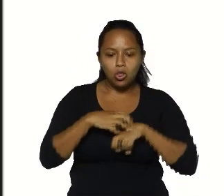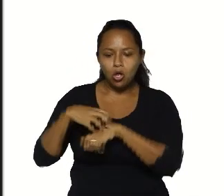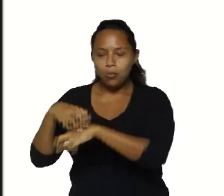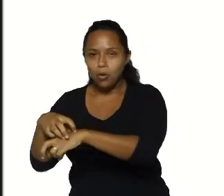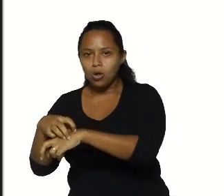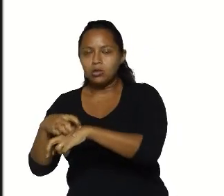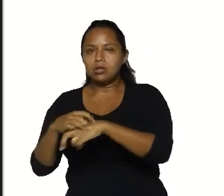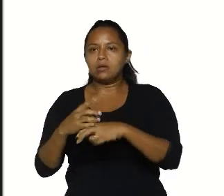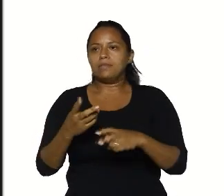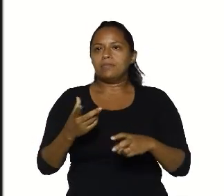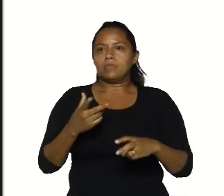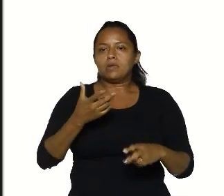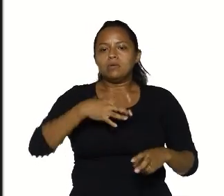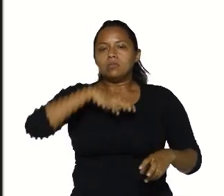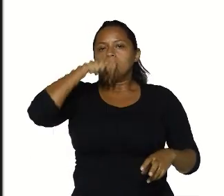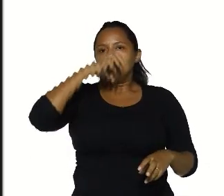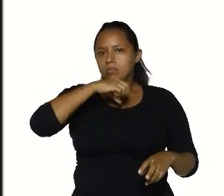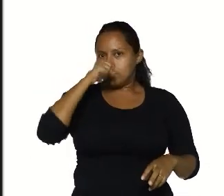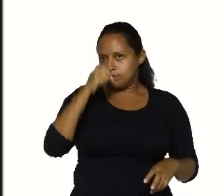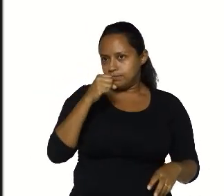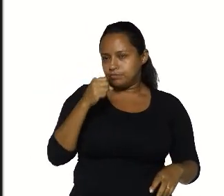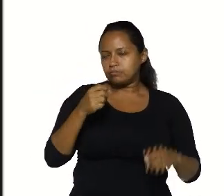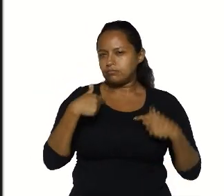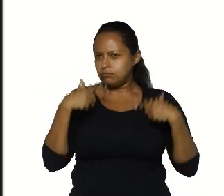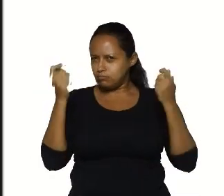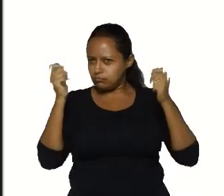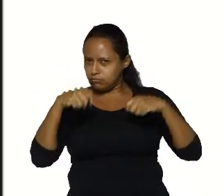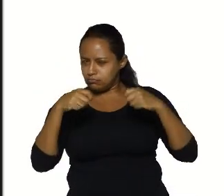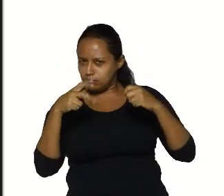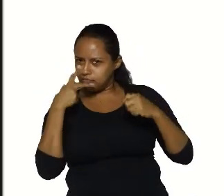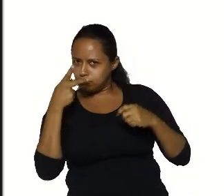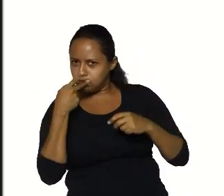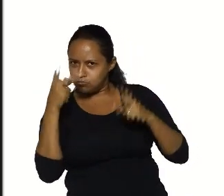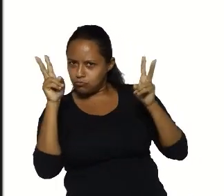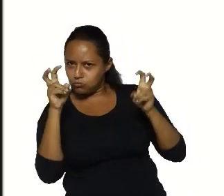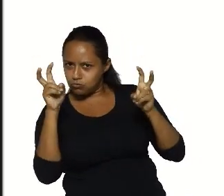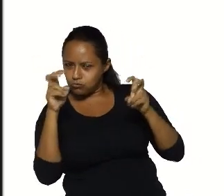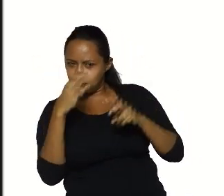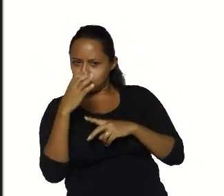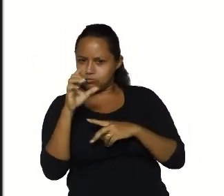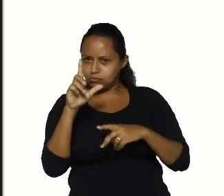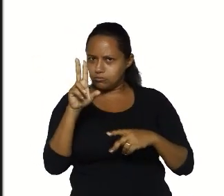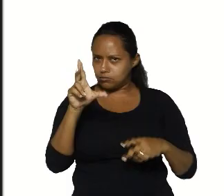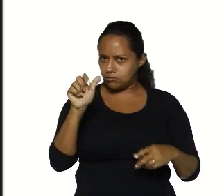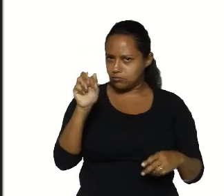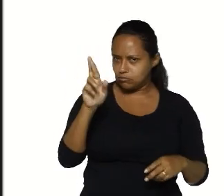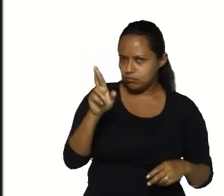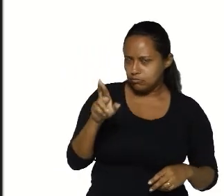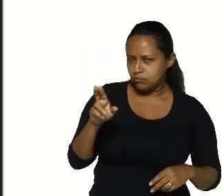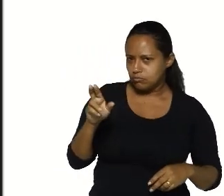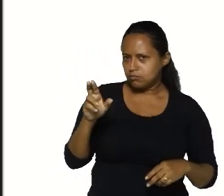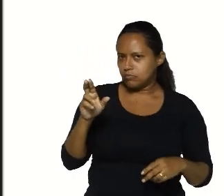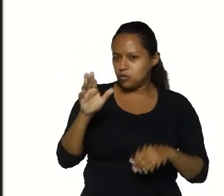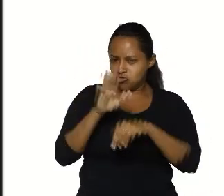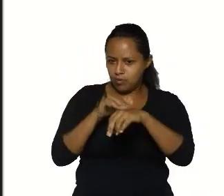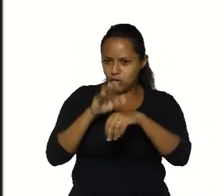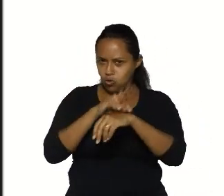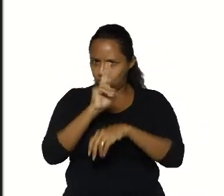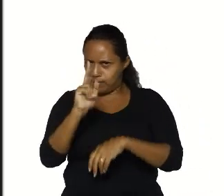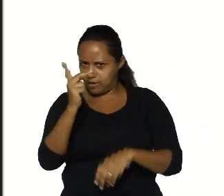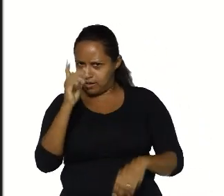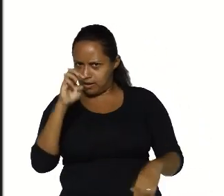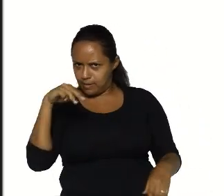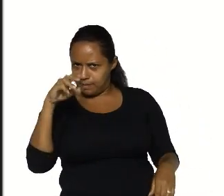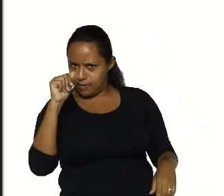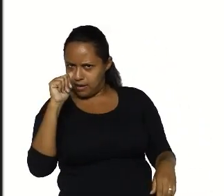transporte de gases respiratórios. Eu posso me referir a esta célula chamando-a de hemácia,